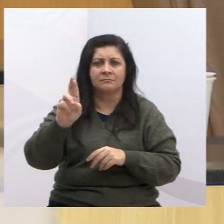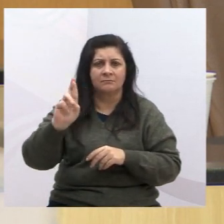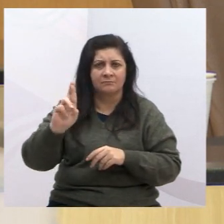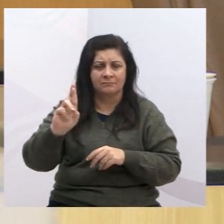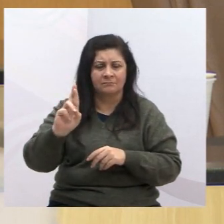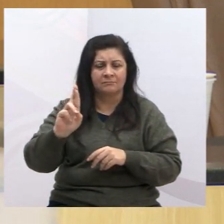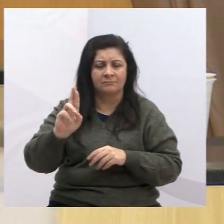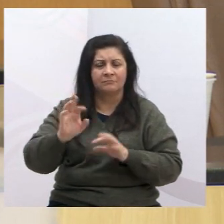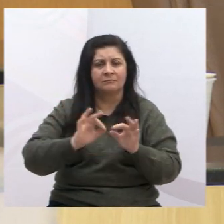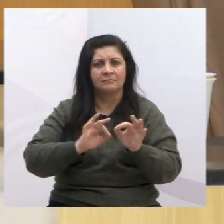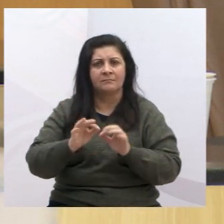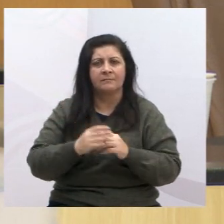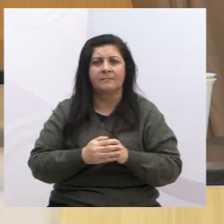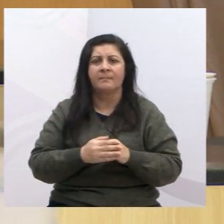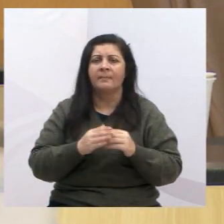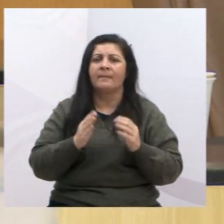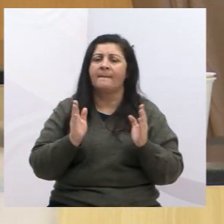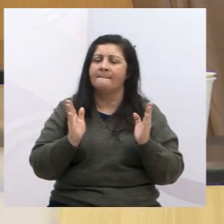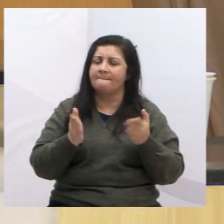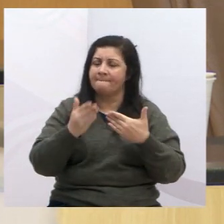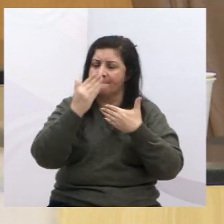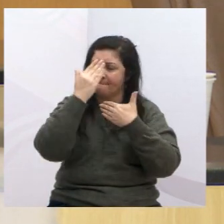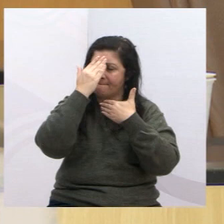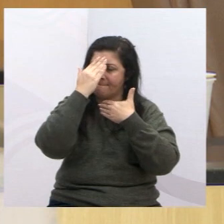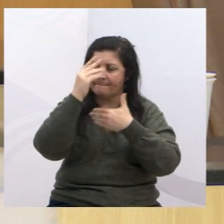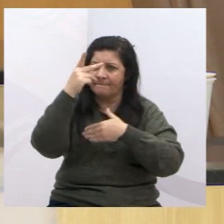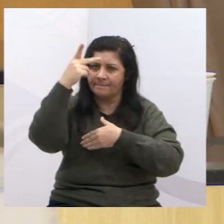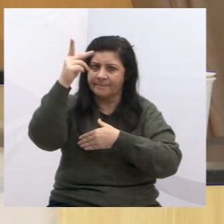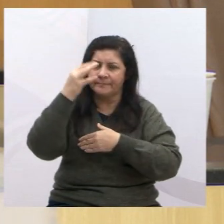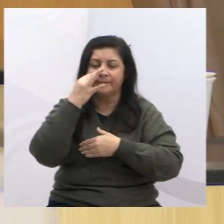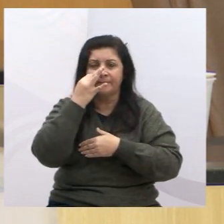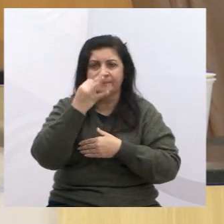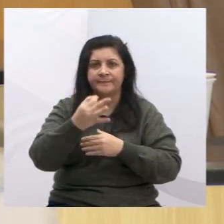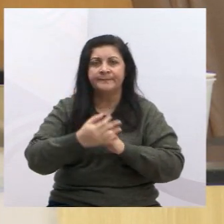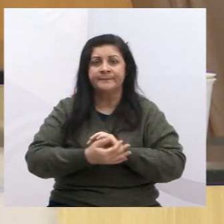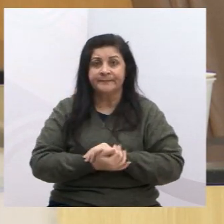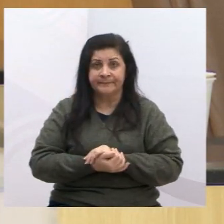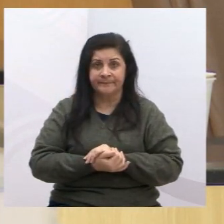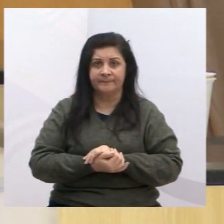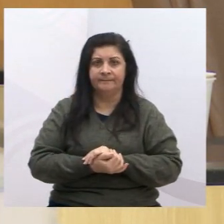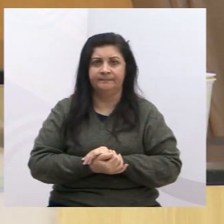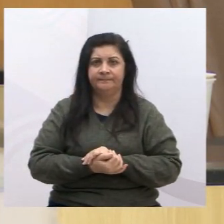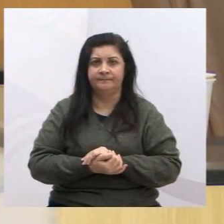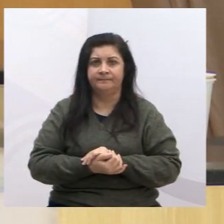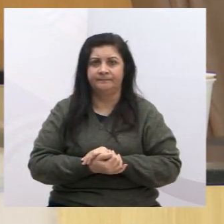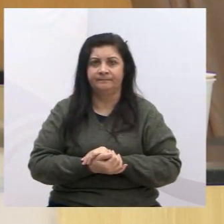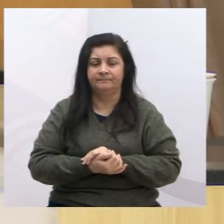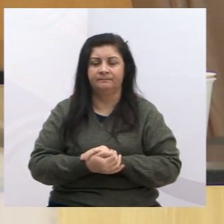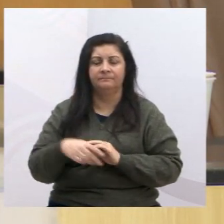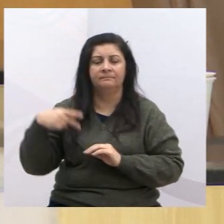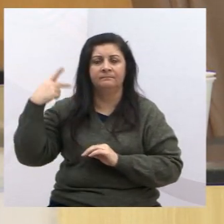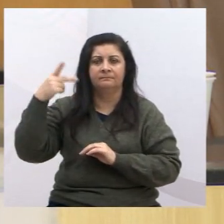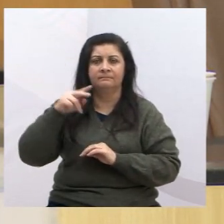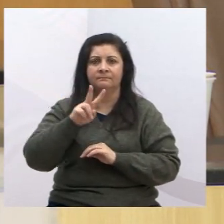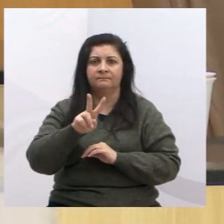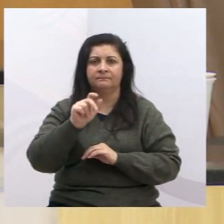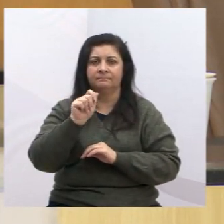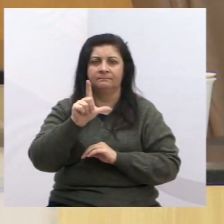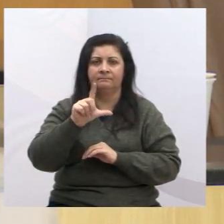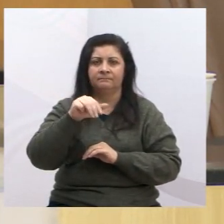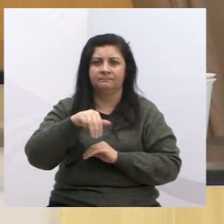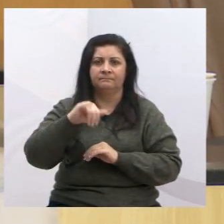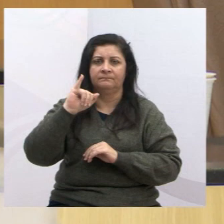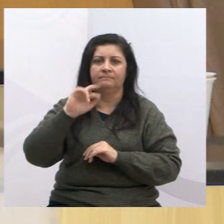Paulo e, antecipando agradecimento pela atenção dispensada, subscrevemos. Autoria, vereador Valmir do Meia